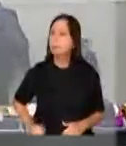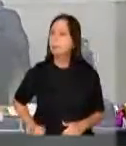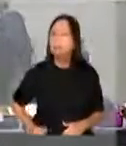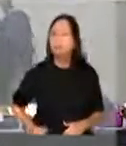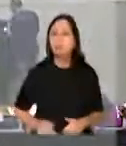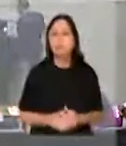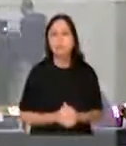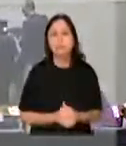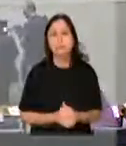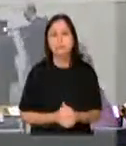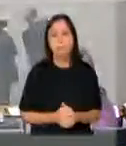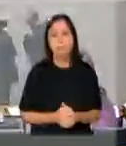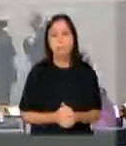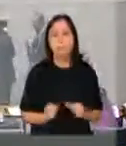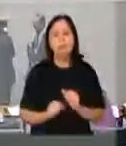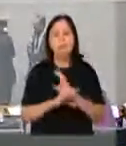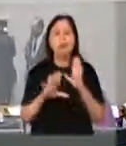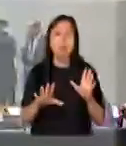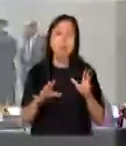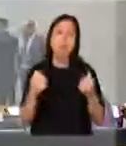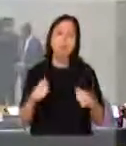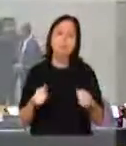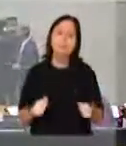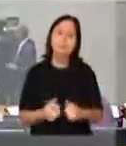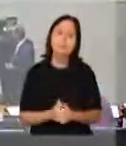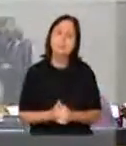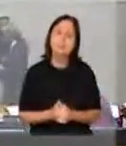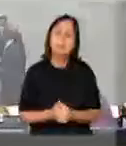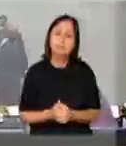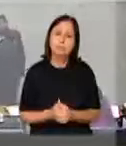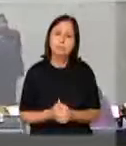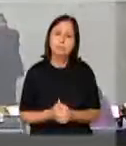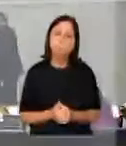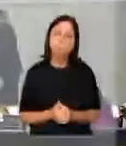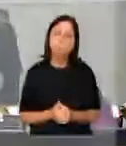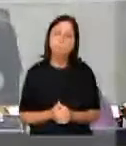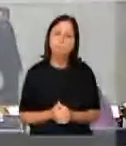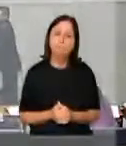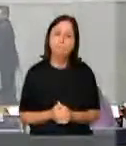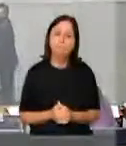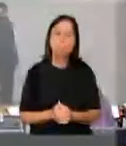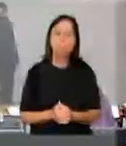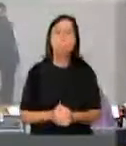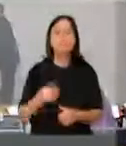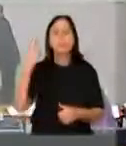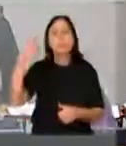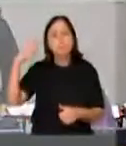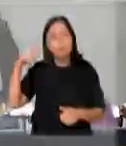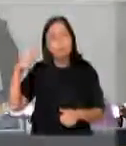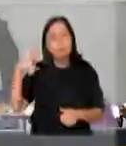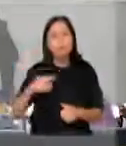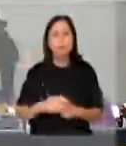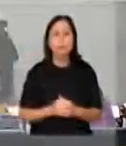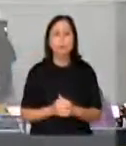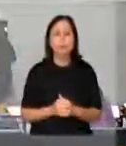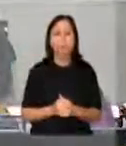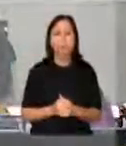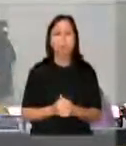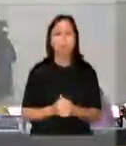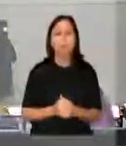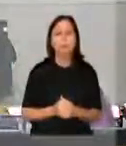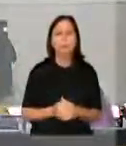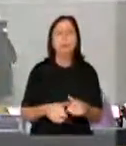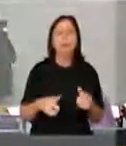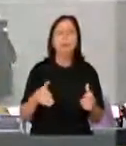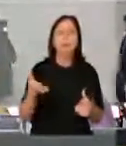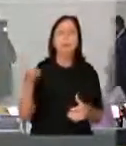Presidente Rodrigo Maia, o esclarecimento solicito a Vossa Excelência. Vossa Excelência tinha, na